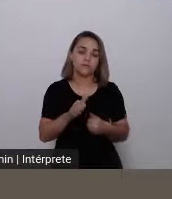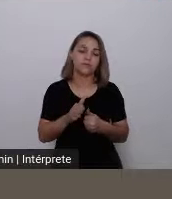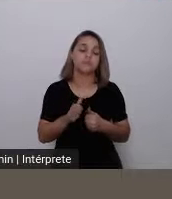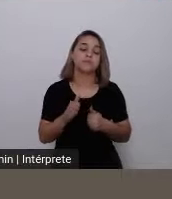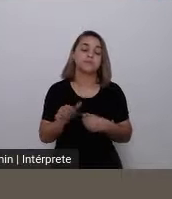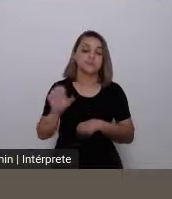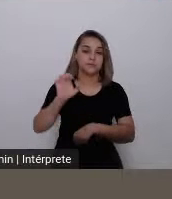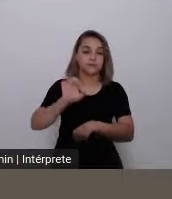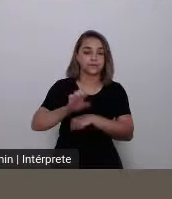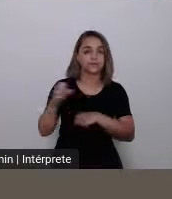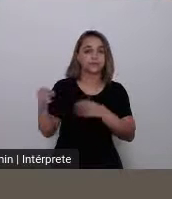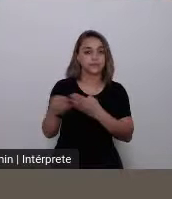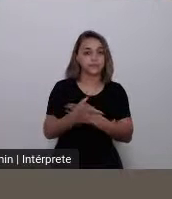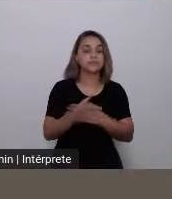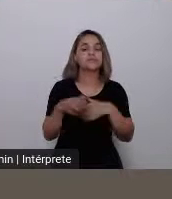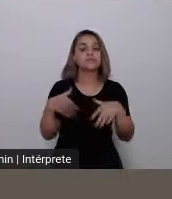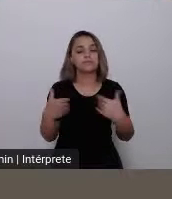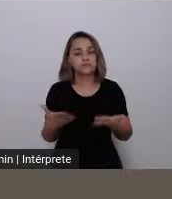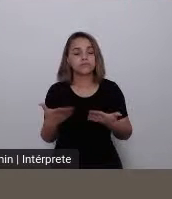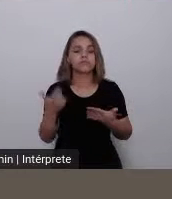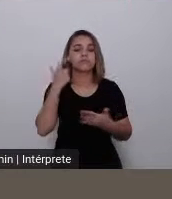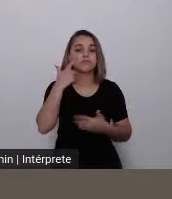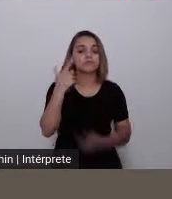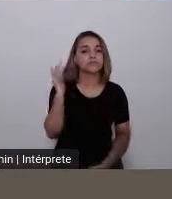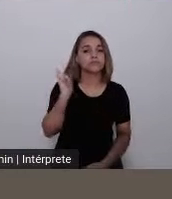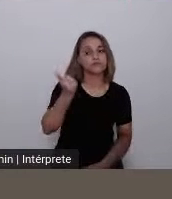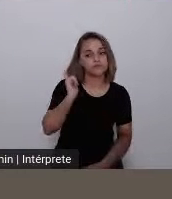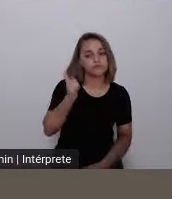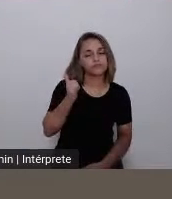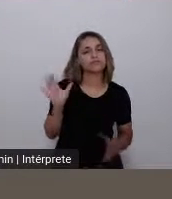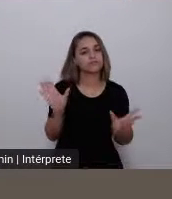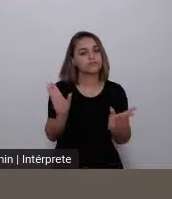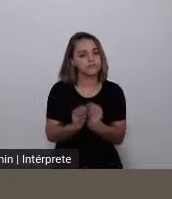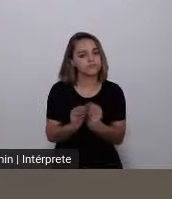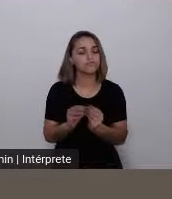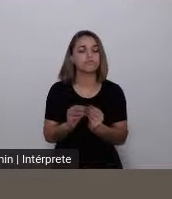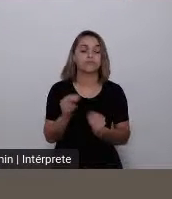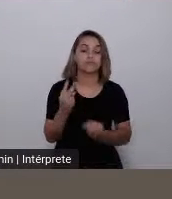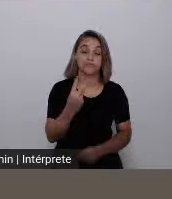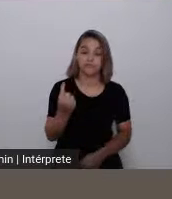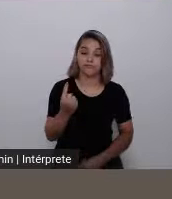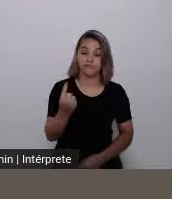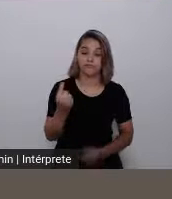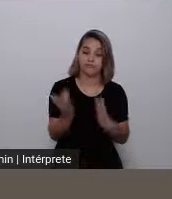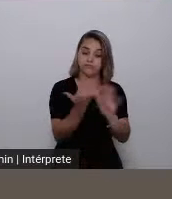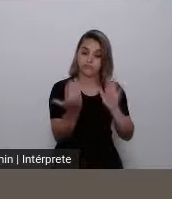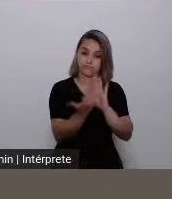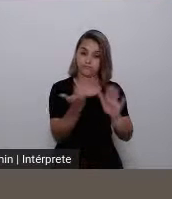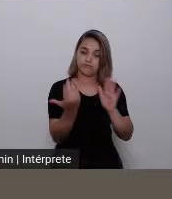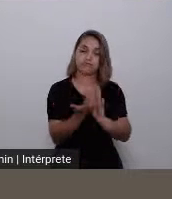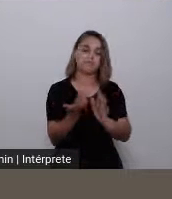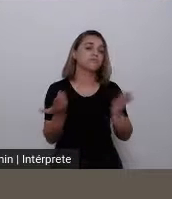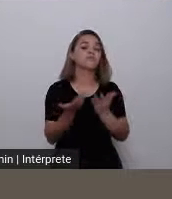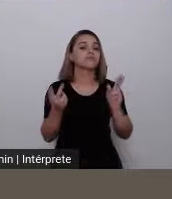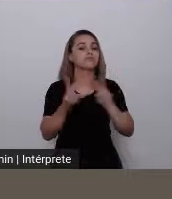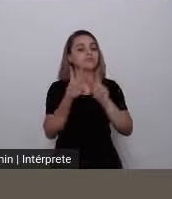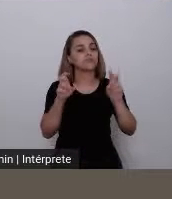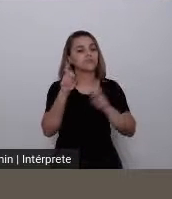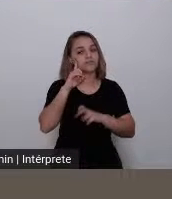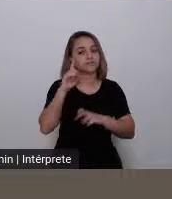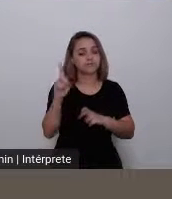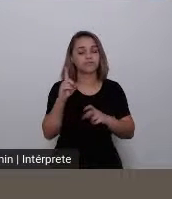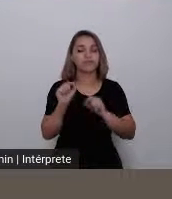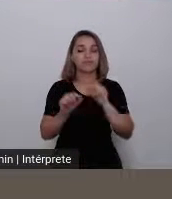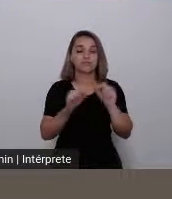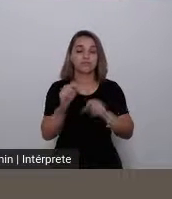Há muito a considerar em narrativa tão curta, são 81 páginas. Para o tema do dia, a fotografia, surgem fragmentos que conceitualizam o movimento